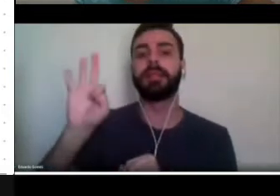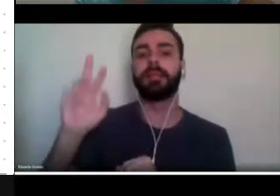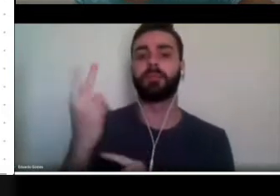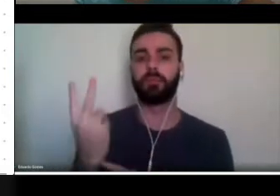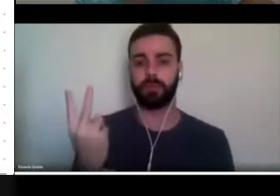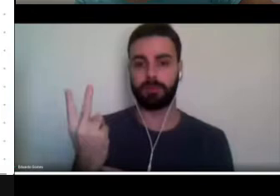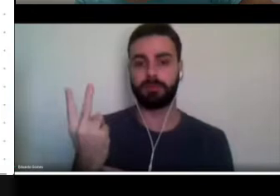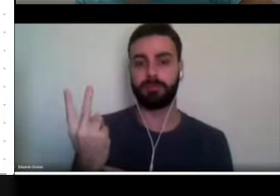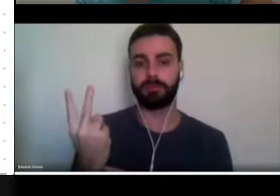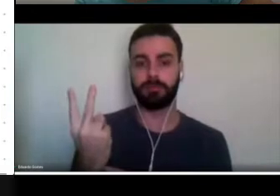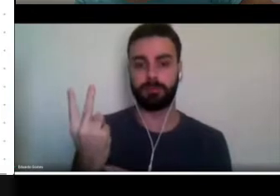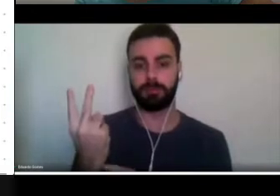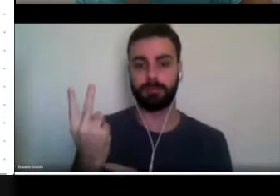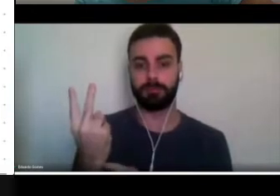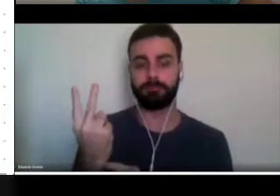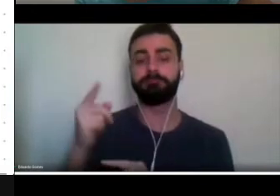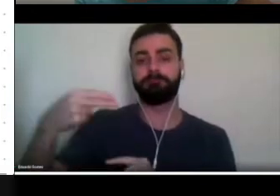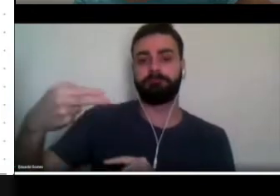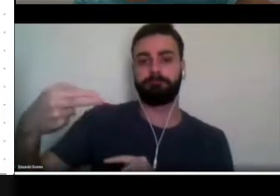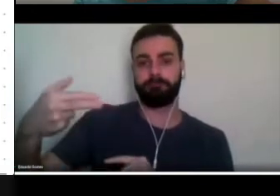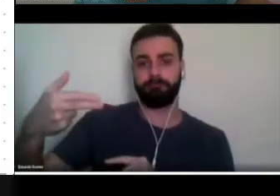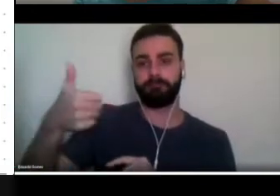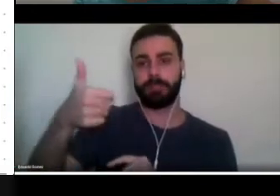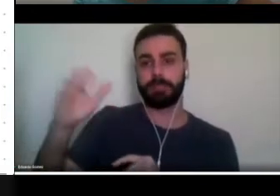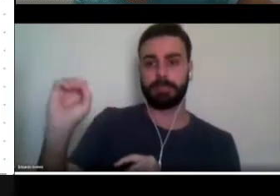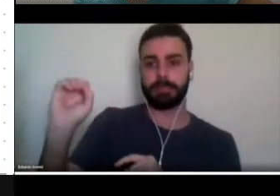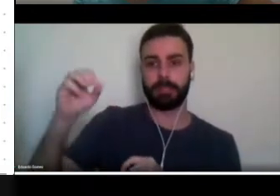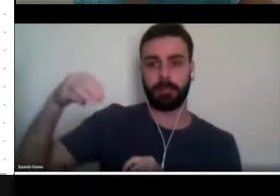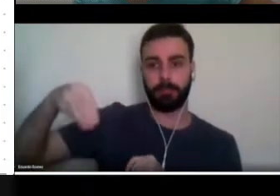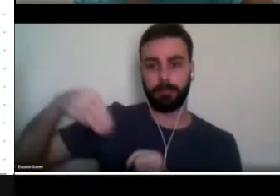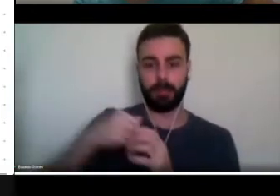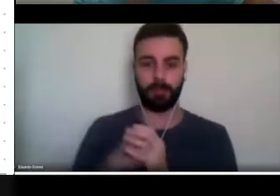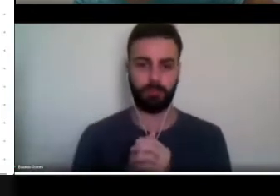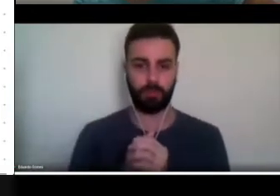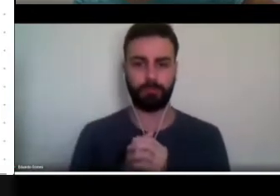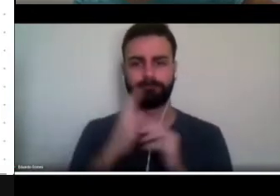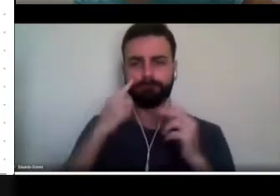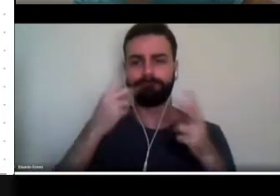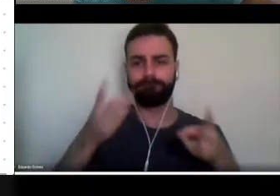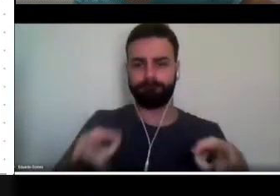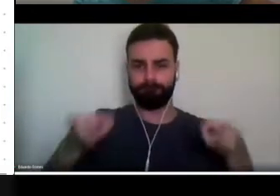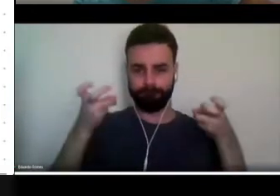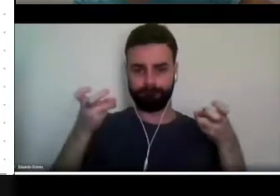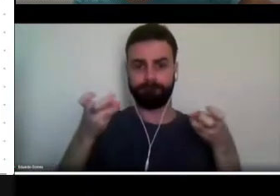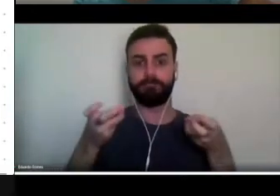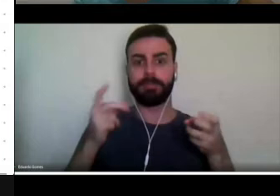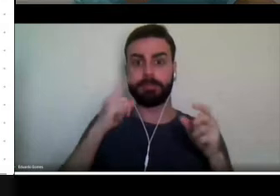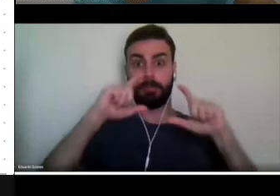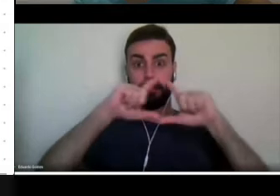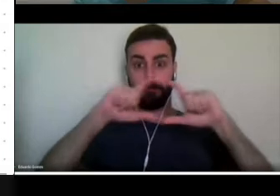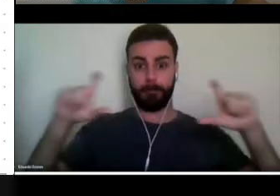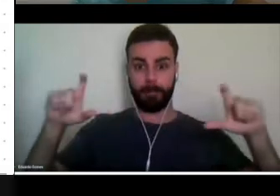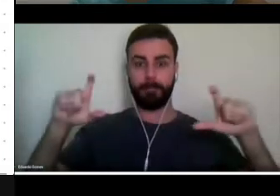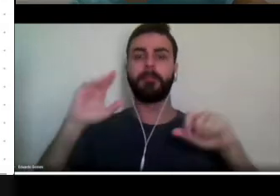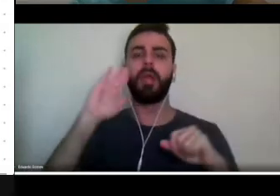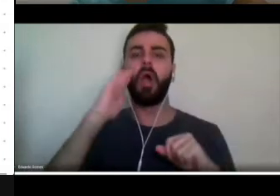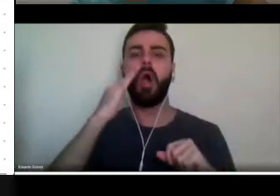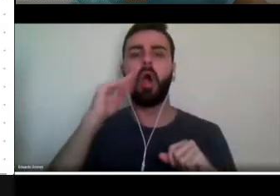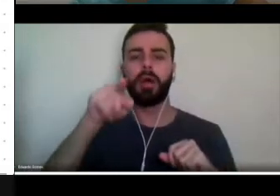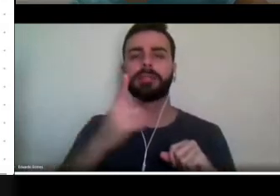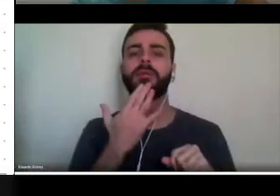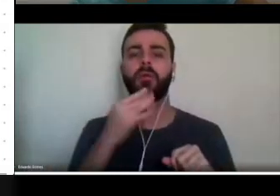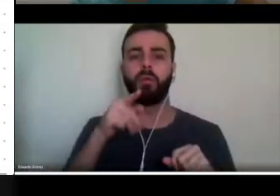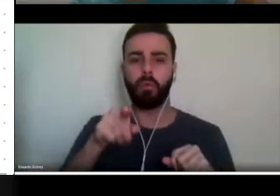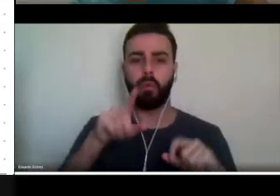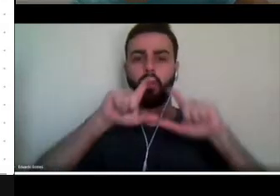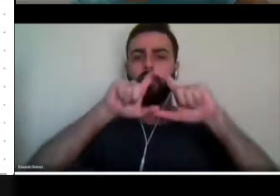e isso aqui é igual a 100 metros. Aqui, observem que agora eu tenho uma equação para